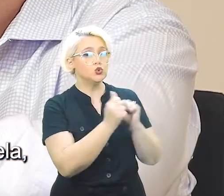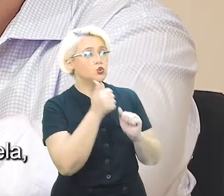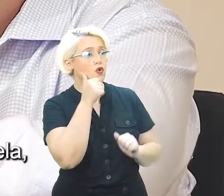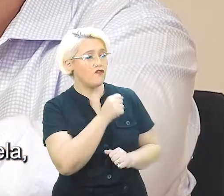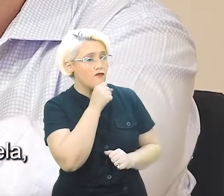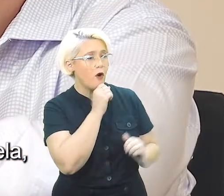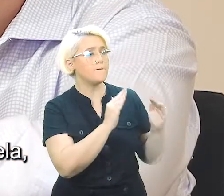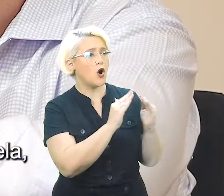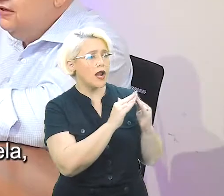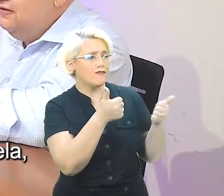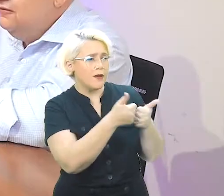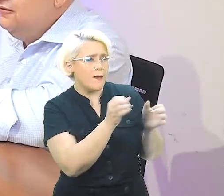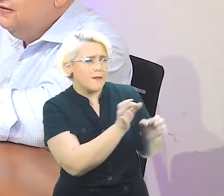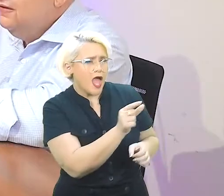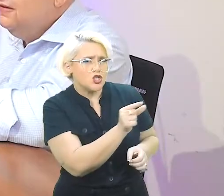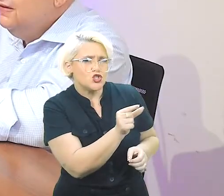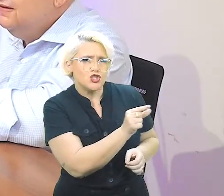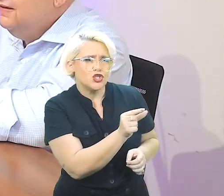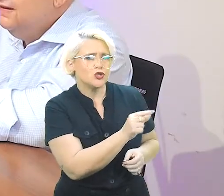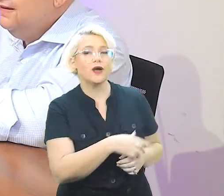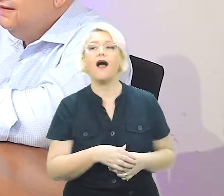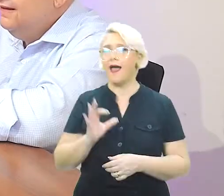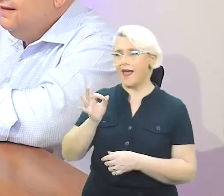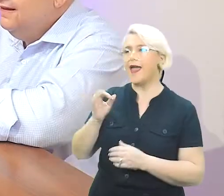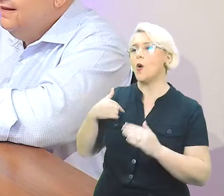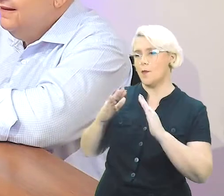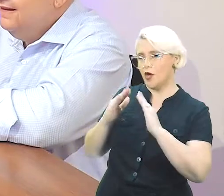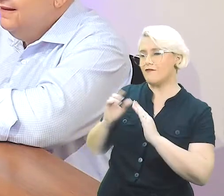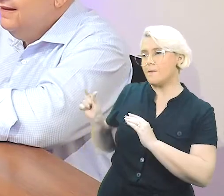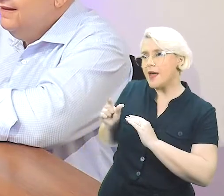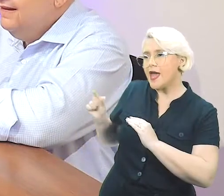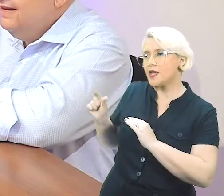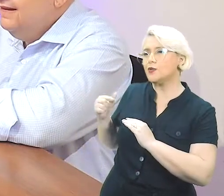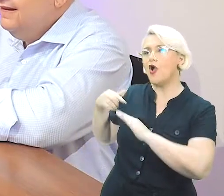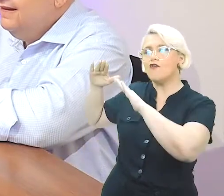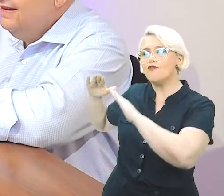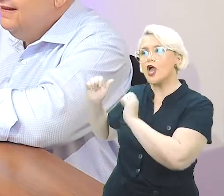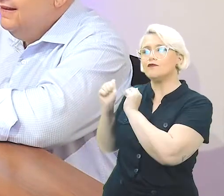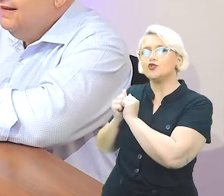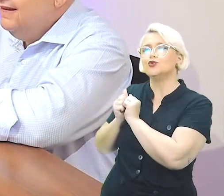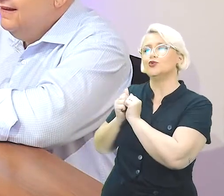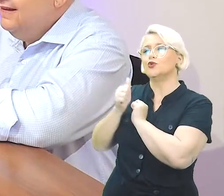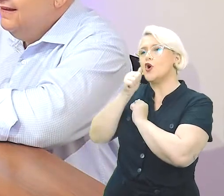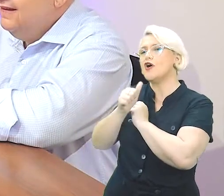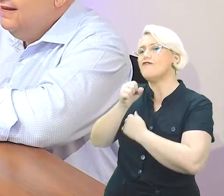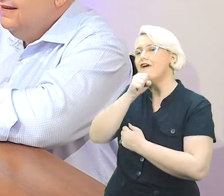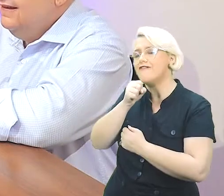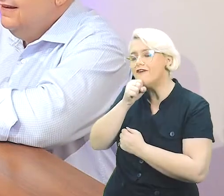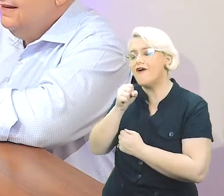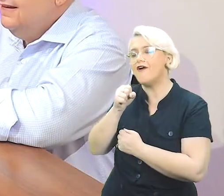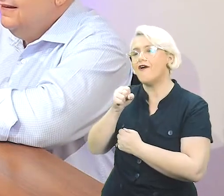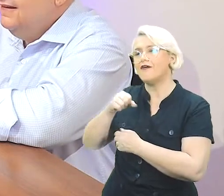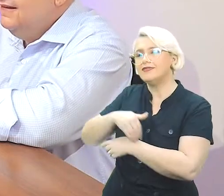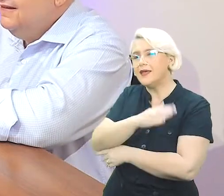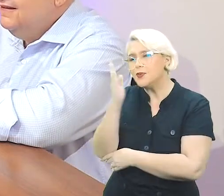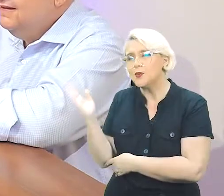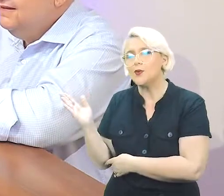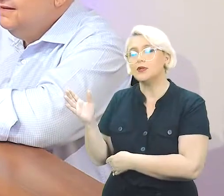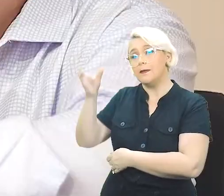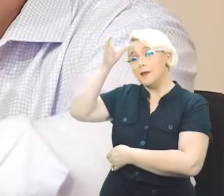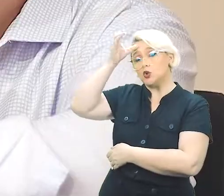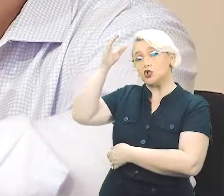ela, morava ali pertinho? Eu morava perto e ficava o tempo todo com a minha avó. Meu tio